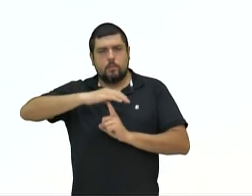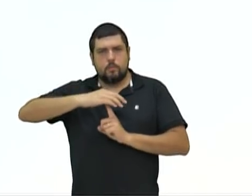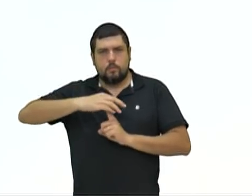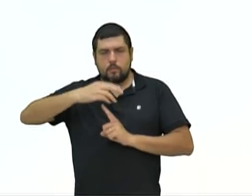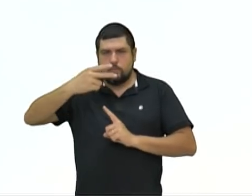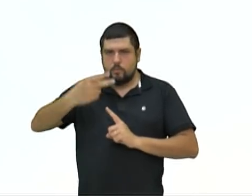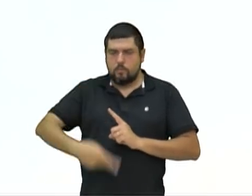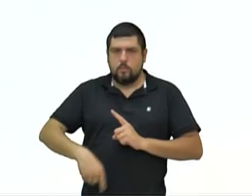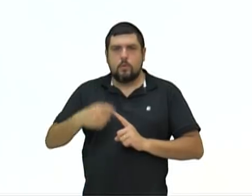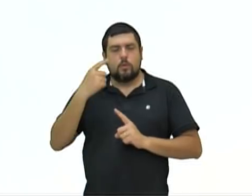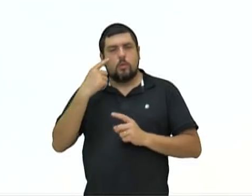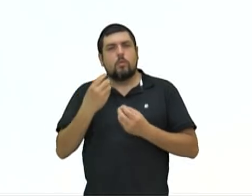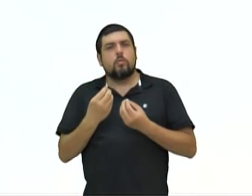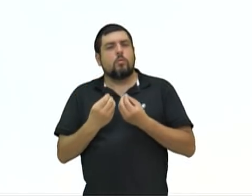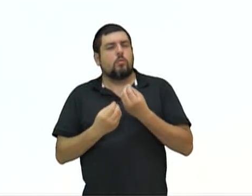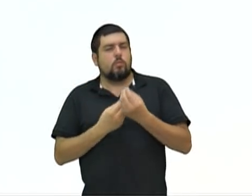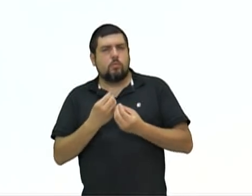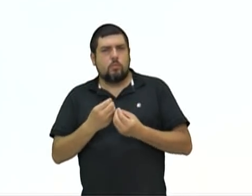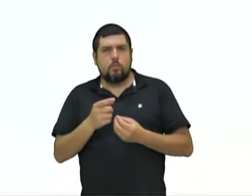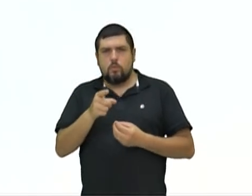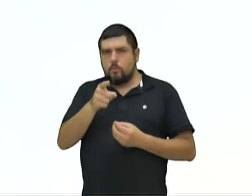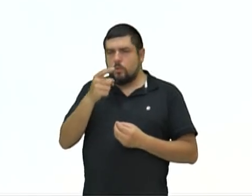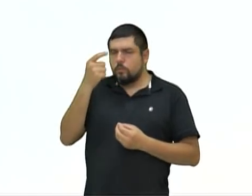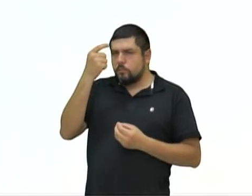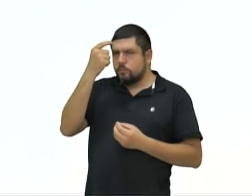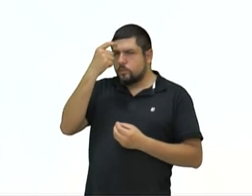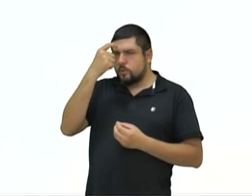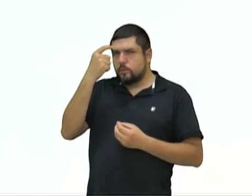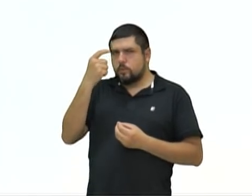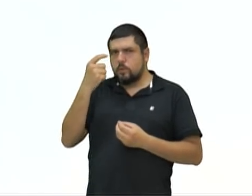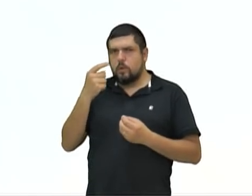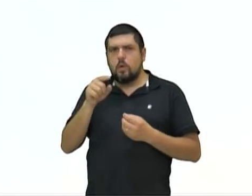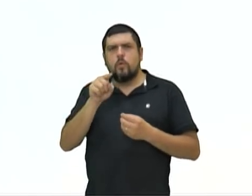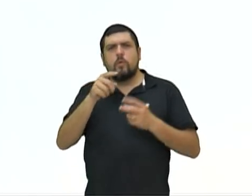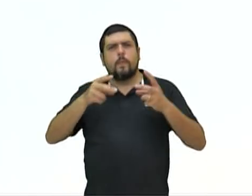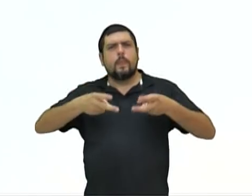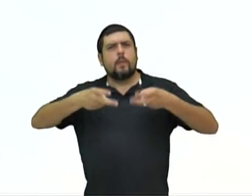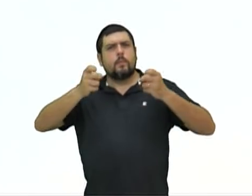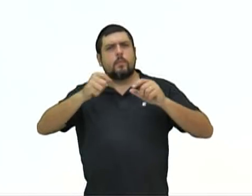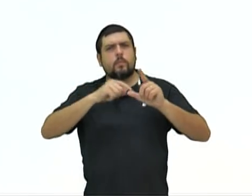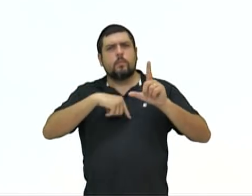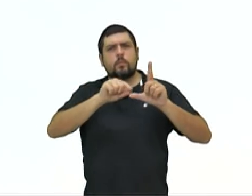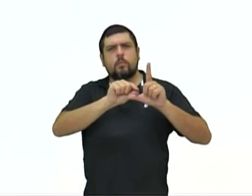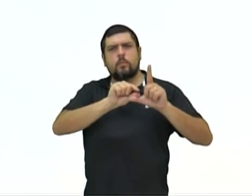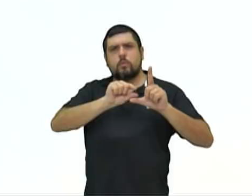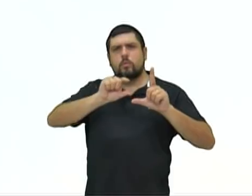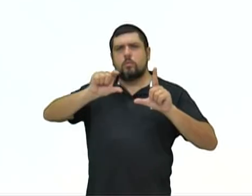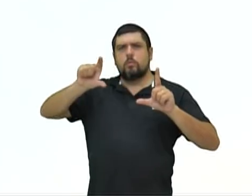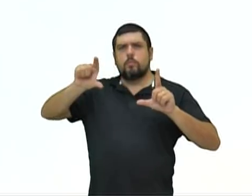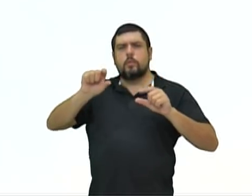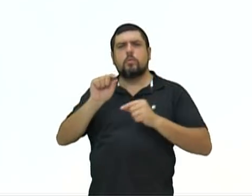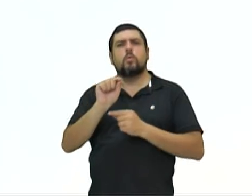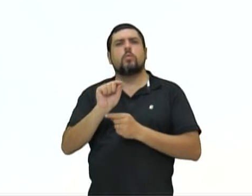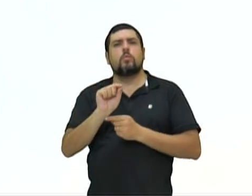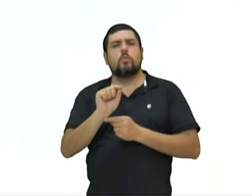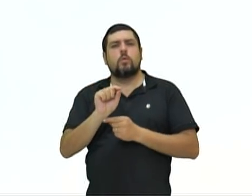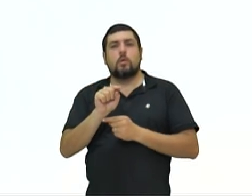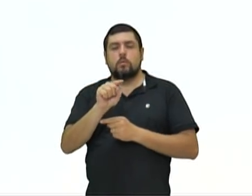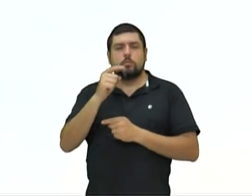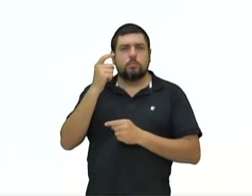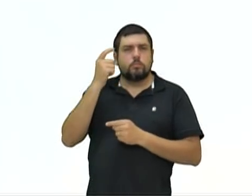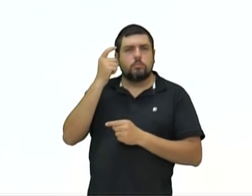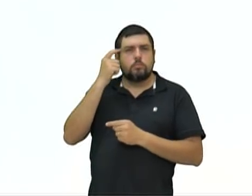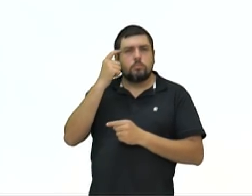construímos. Agora eu quero que vocês pensem um pouquinho. O que vocês observaram nesses dados? Né? Reflitam, escrevam